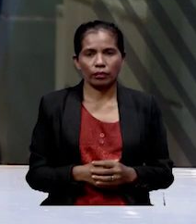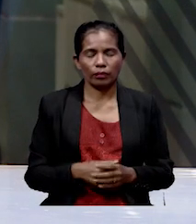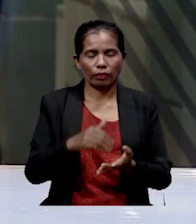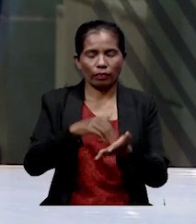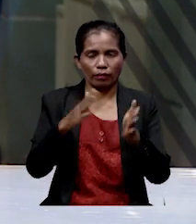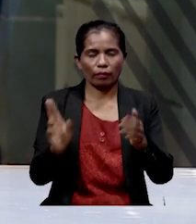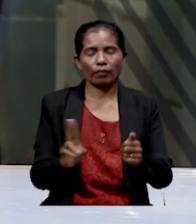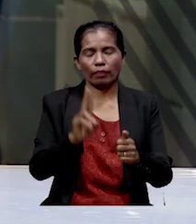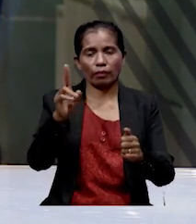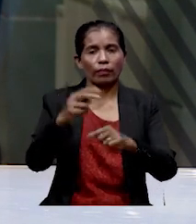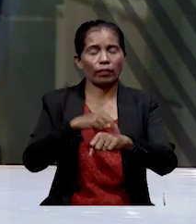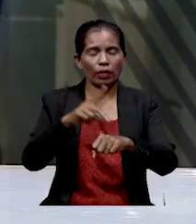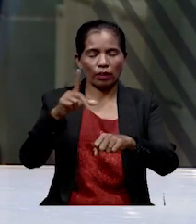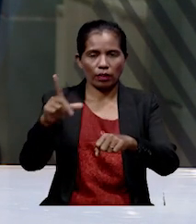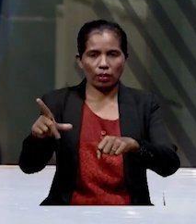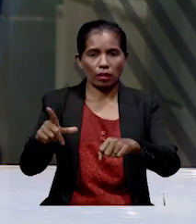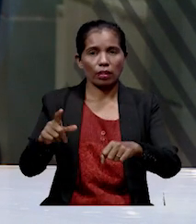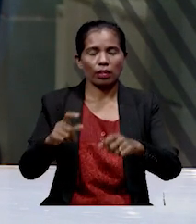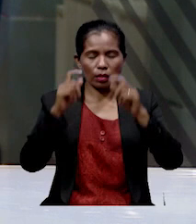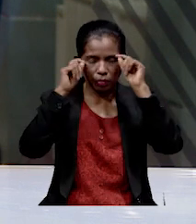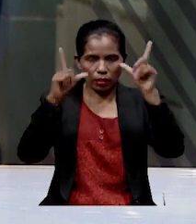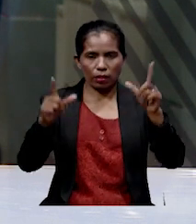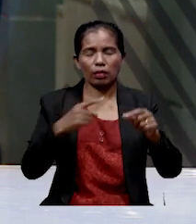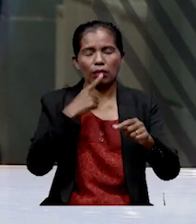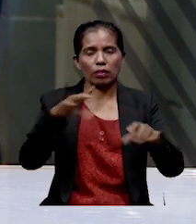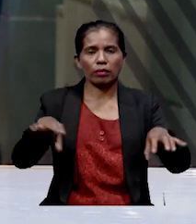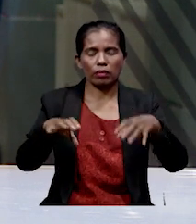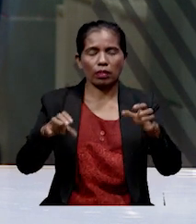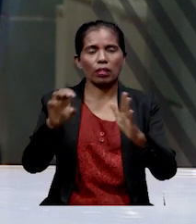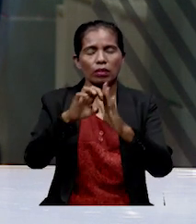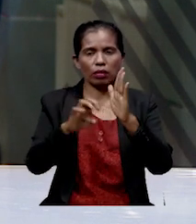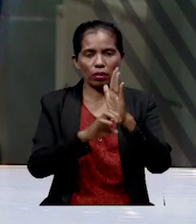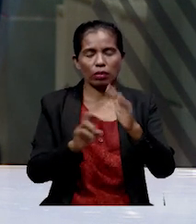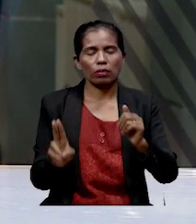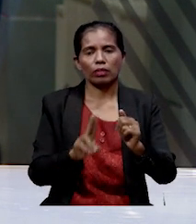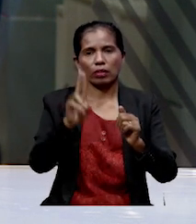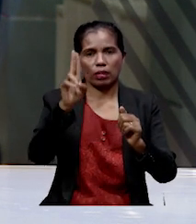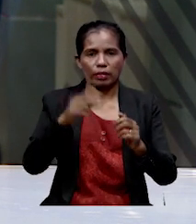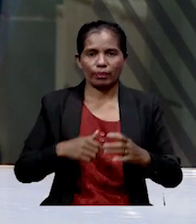Estudante Universidade Nacional Timor-Leste lamenta o serviço estrutura universidade Nyang.